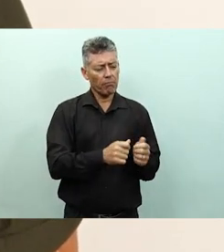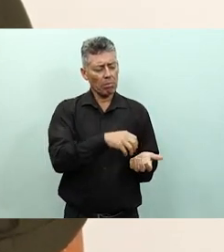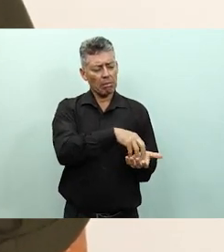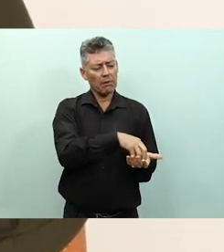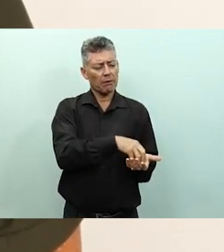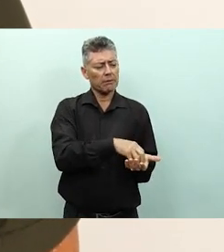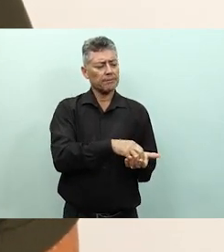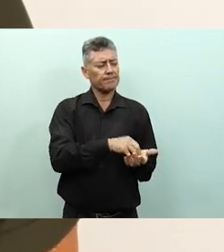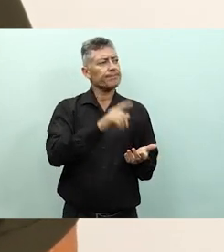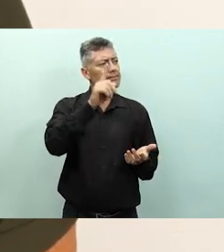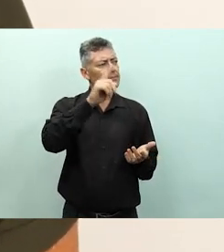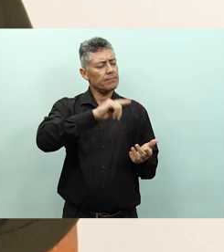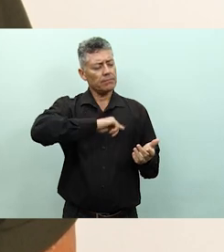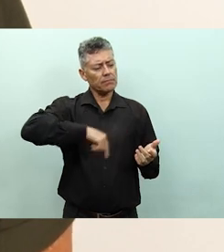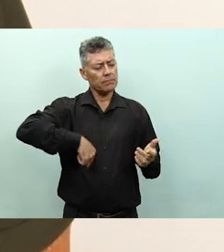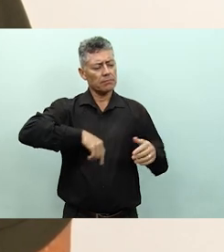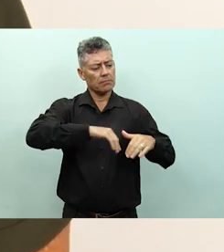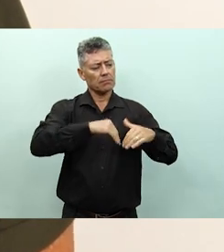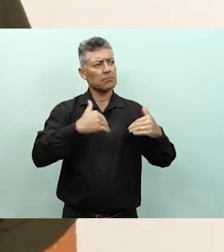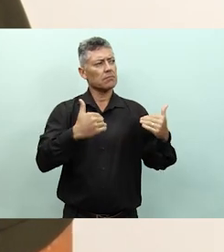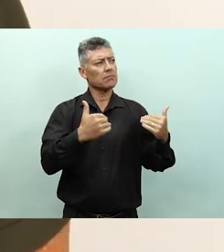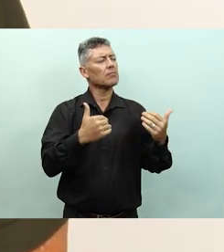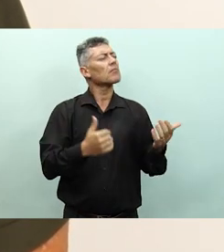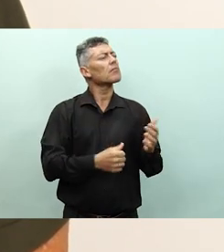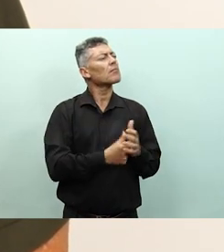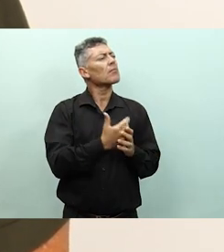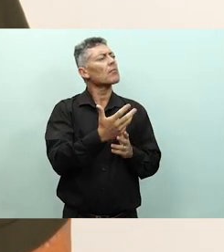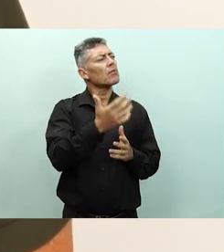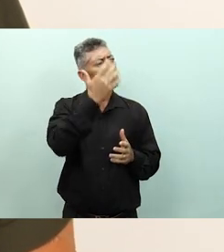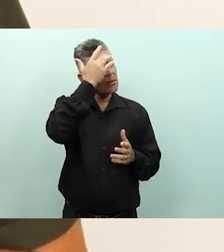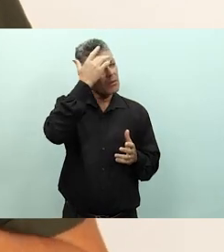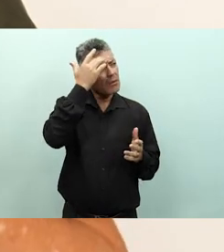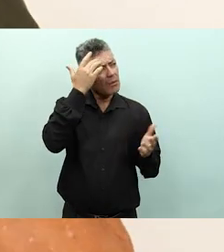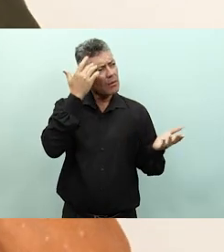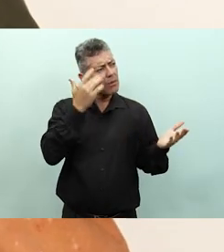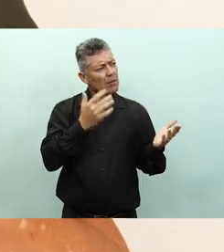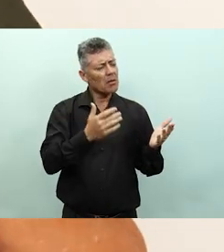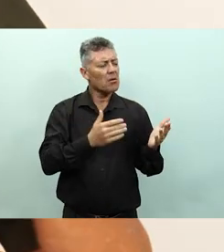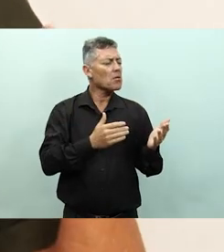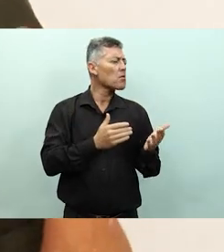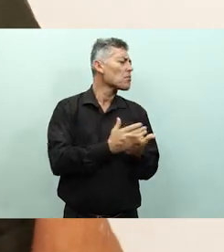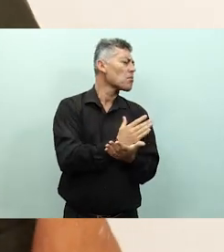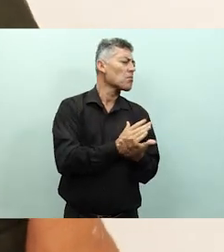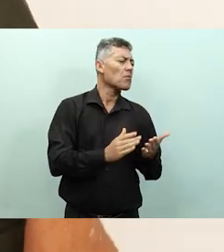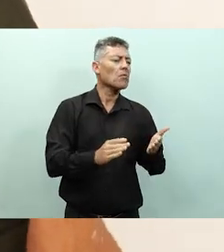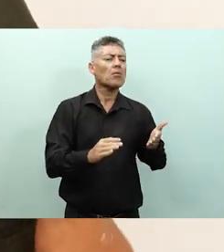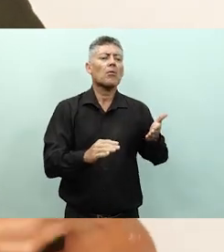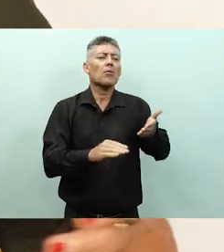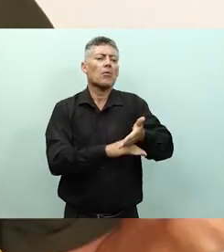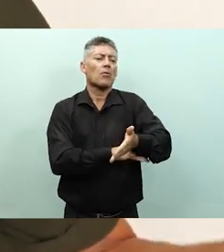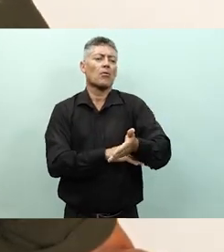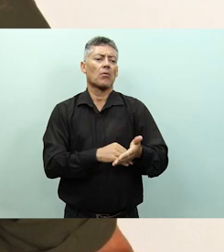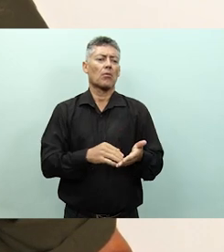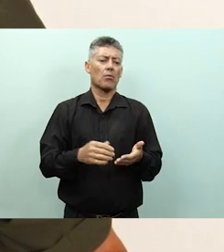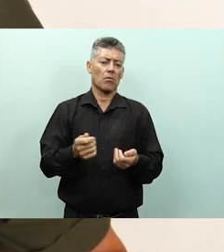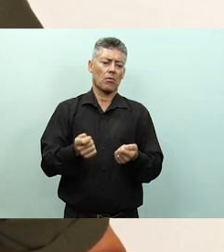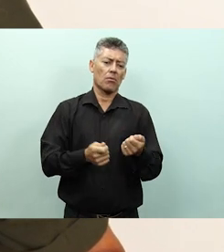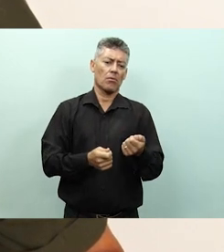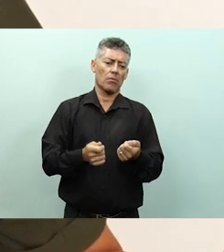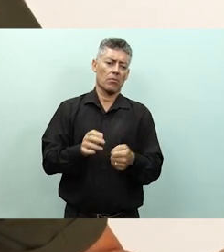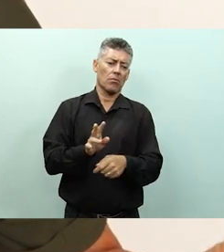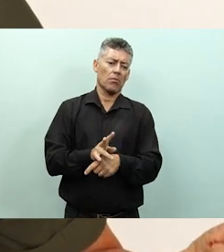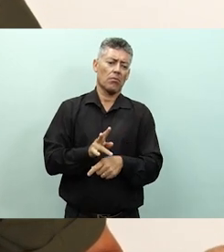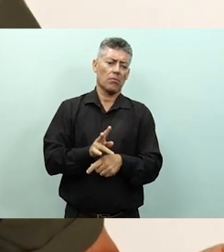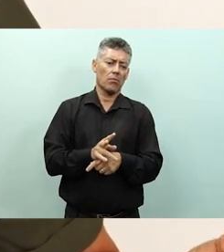no centro administrativo, na governadoria. Então, muitas vezes, acontecia de alguma pessoa burlar aquela segurança e chegar perto